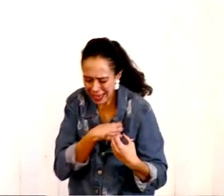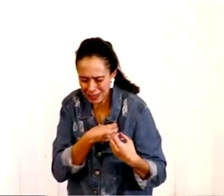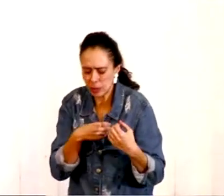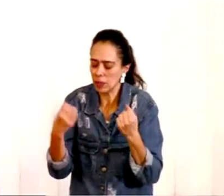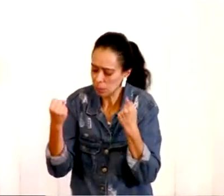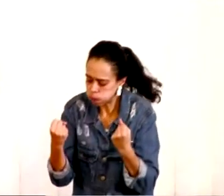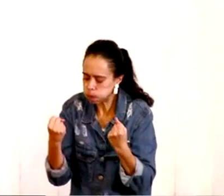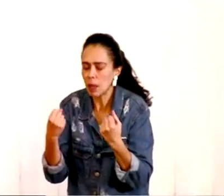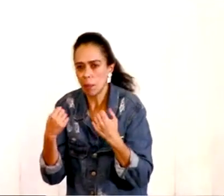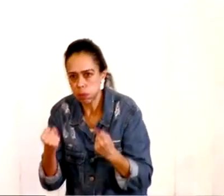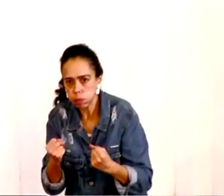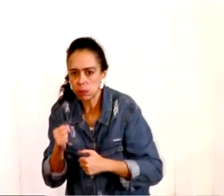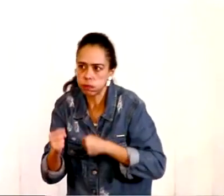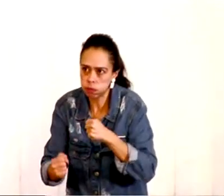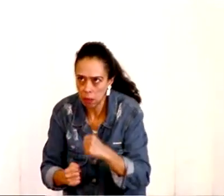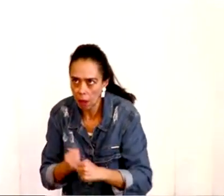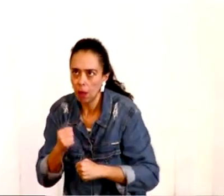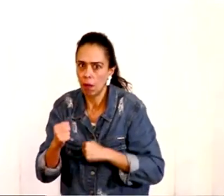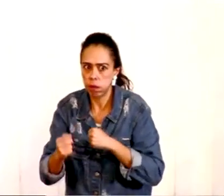na cruz do Cordeiro,